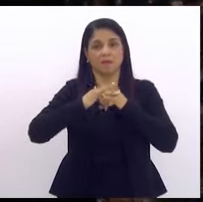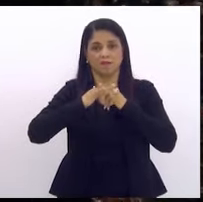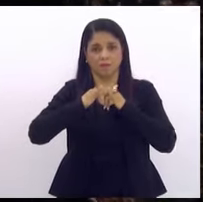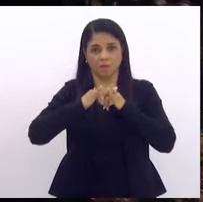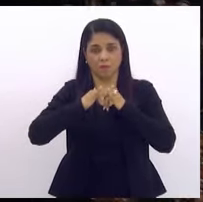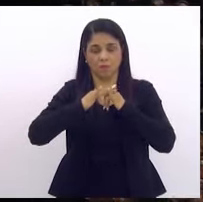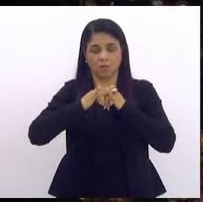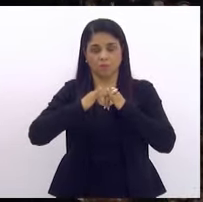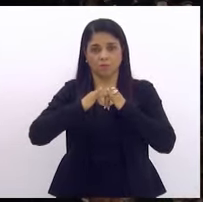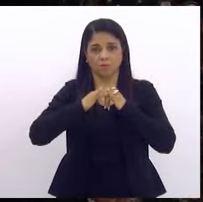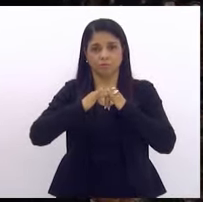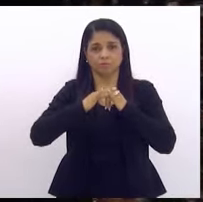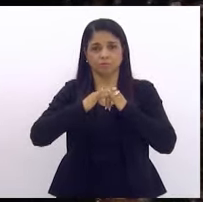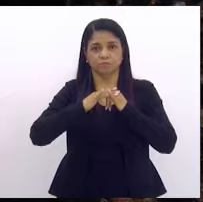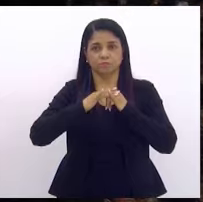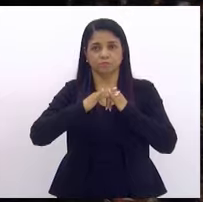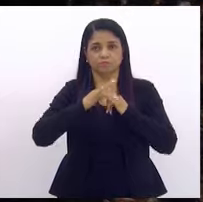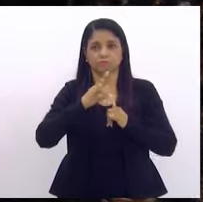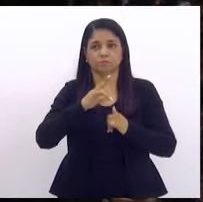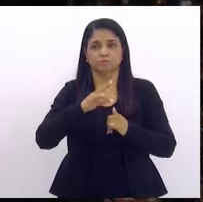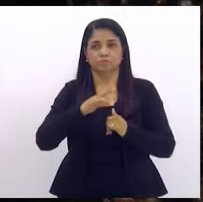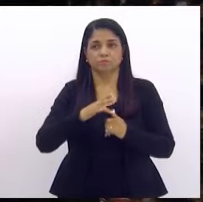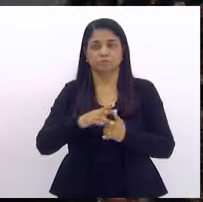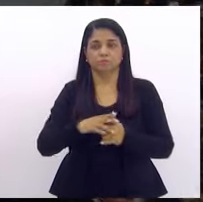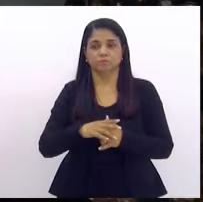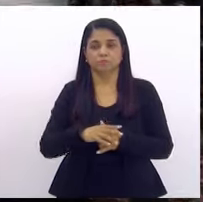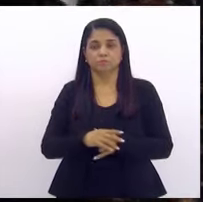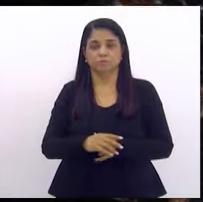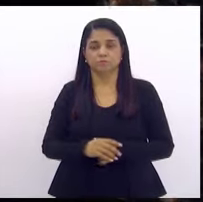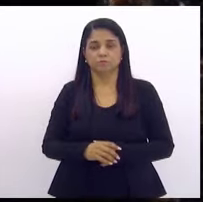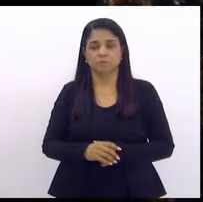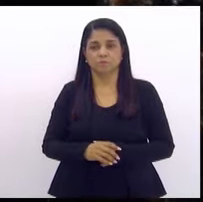atendimento... Já me perdi aqui.